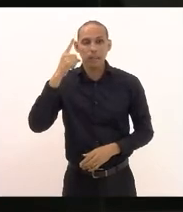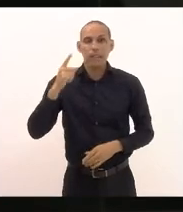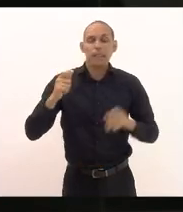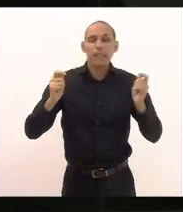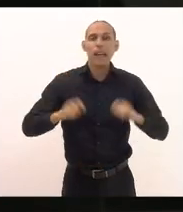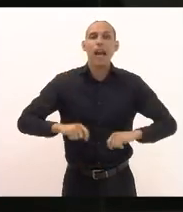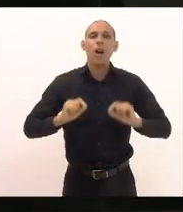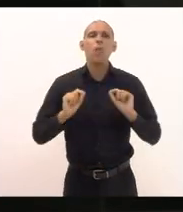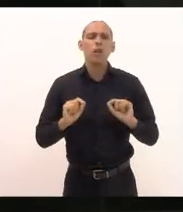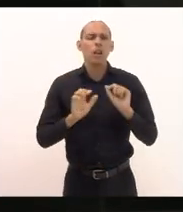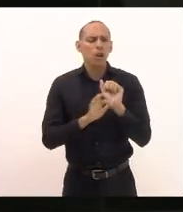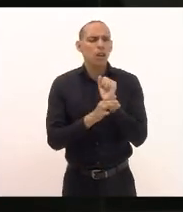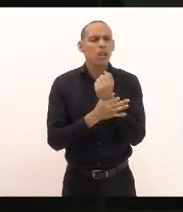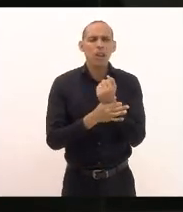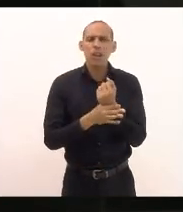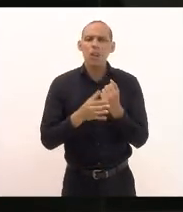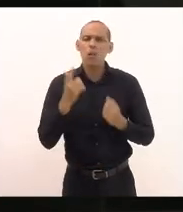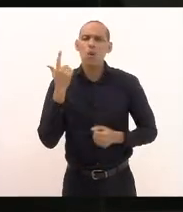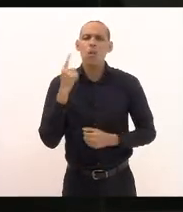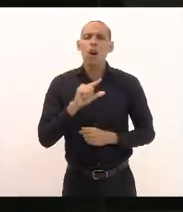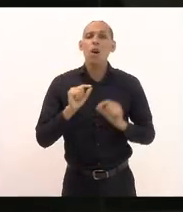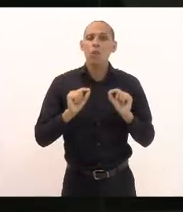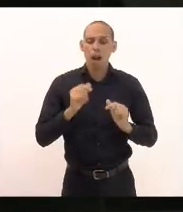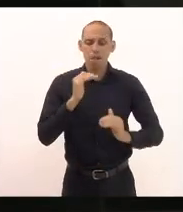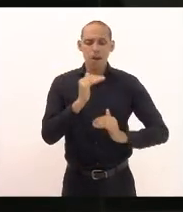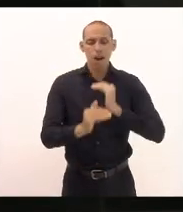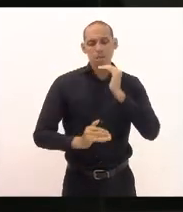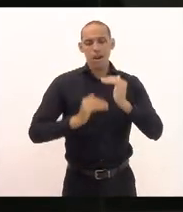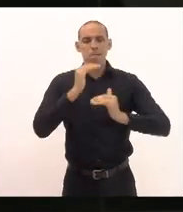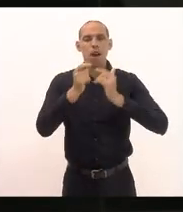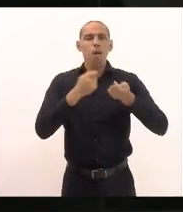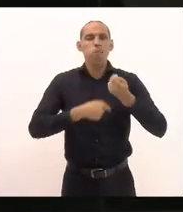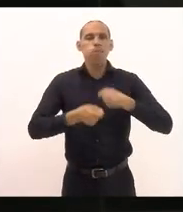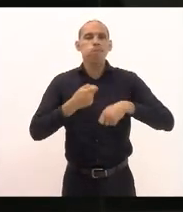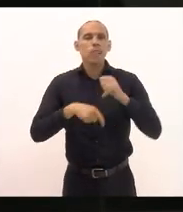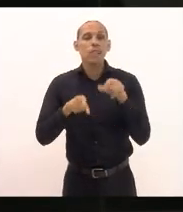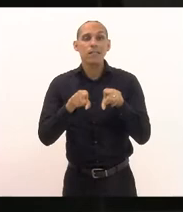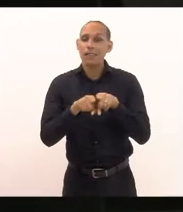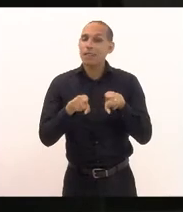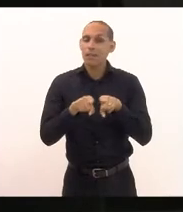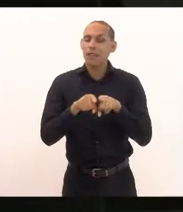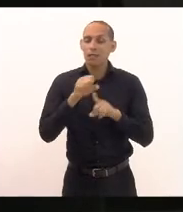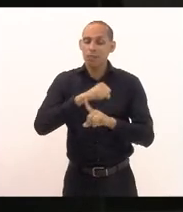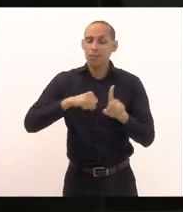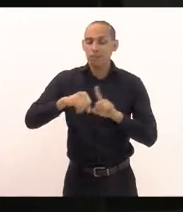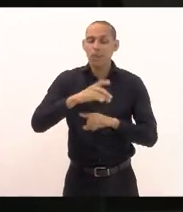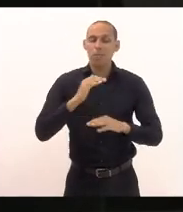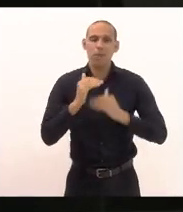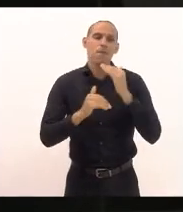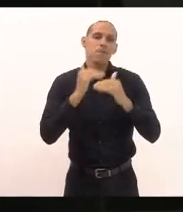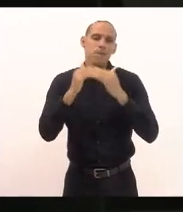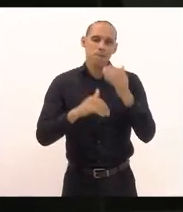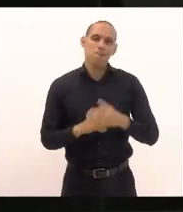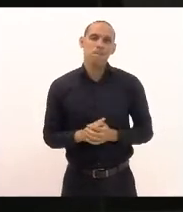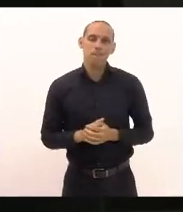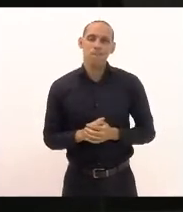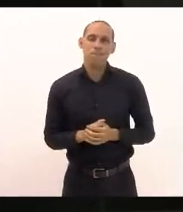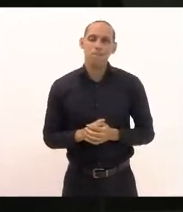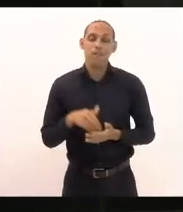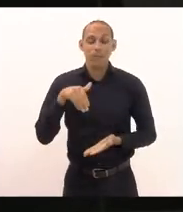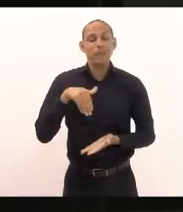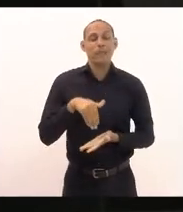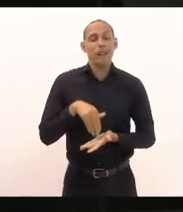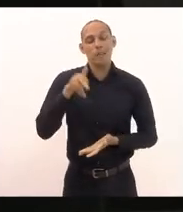que garanta não só o desenvolvimento econômico, mas também o desenvolvimento social. Por fim, presidente,